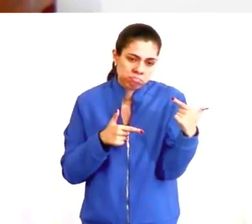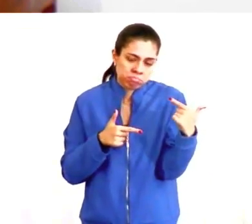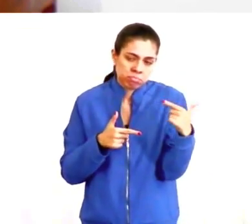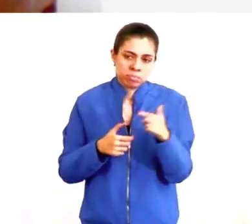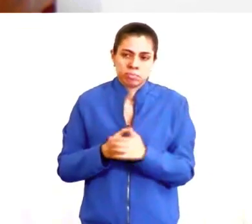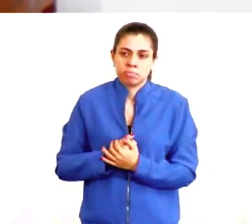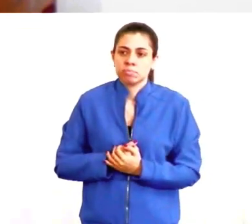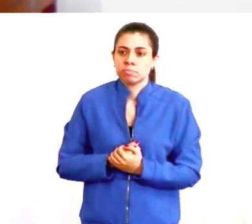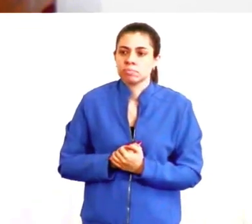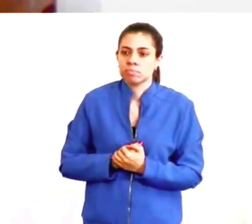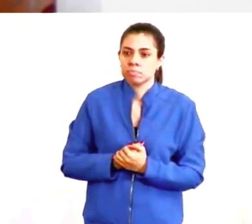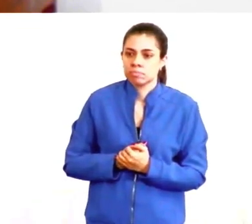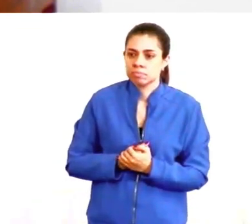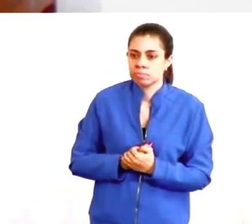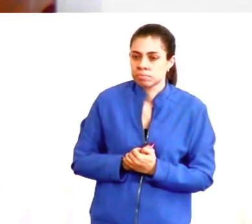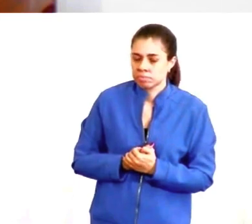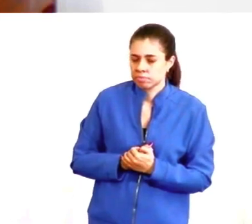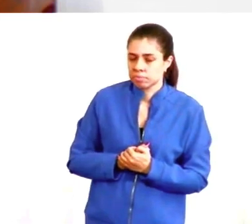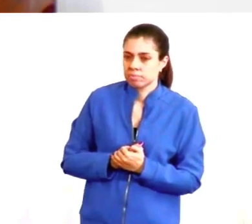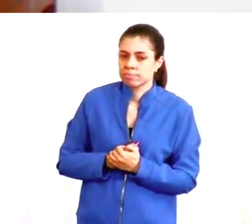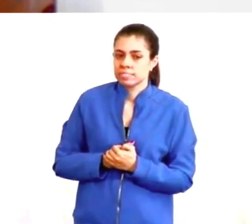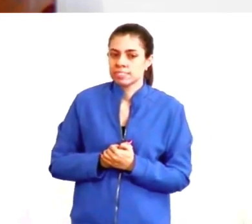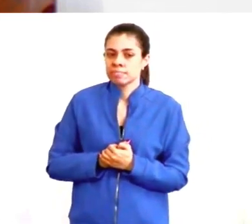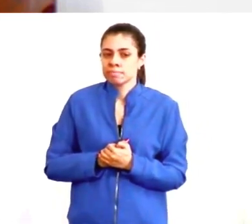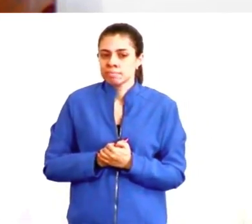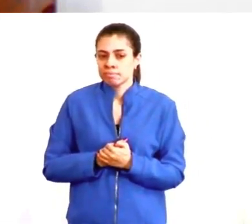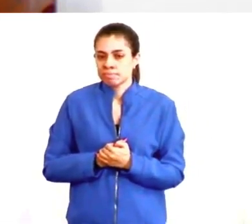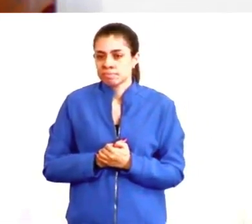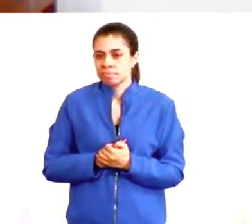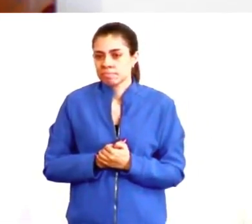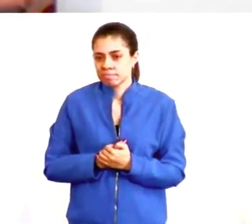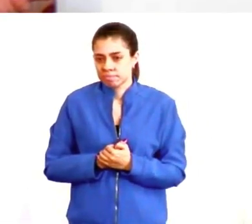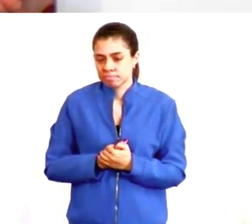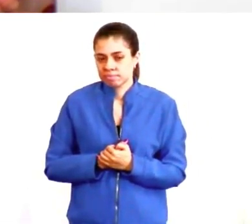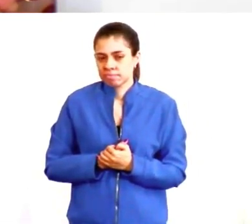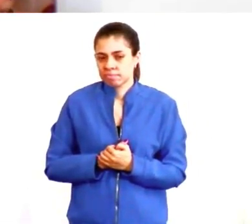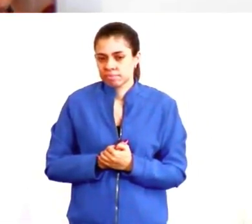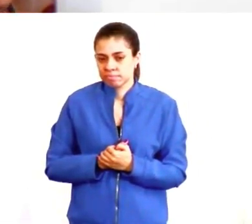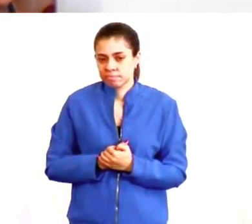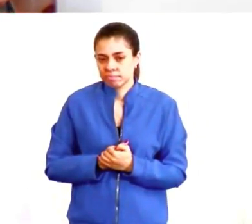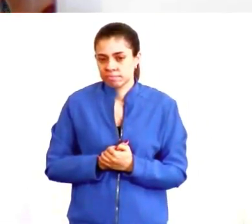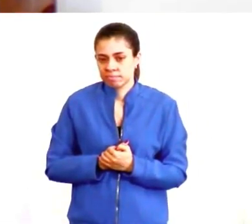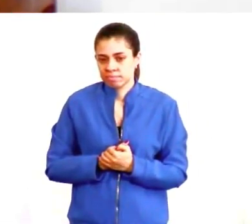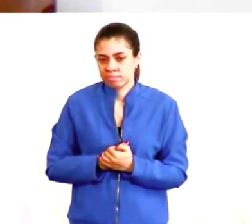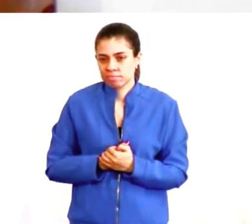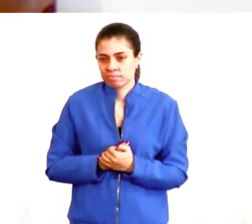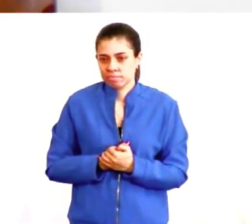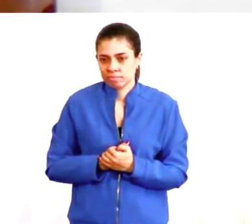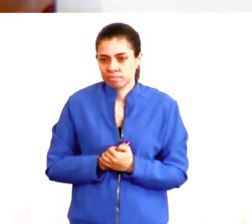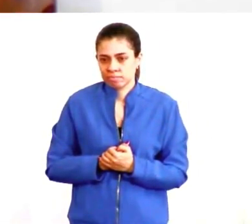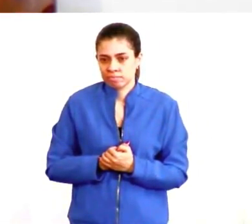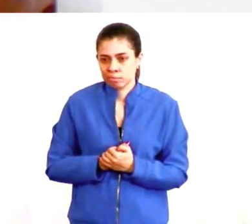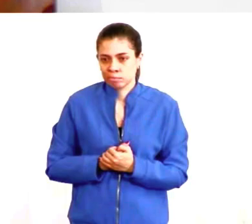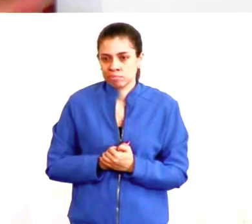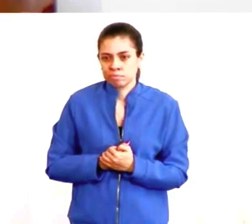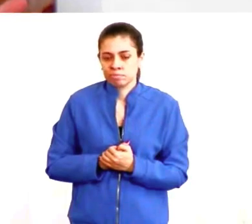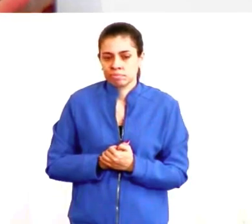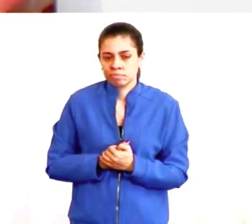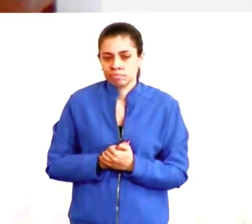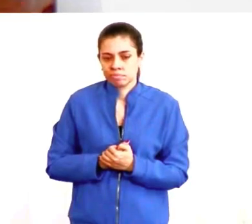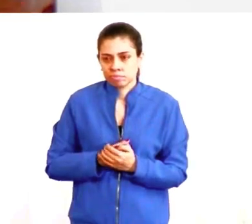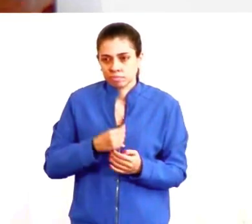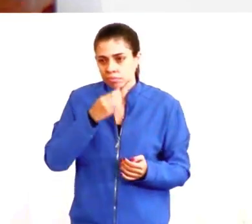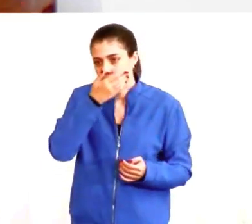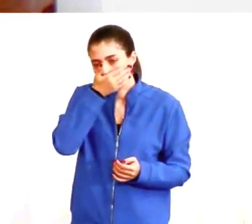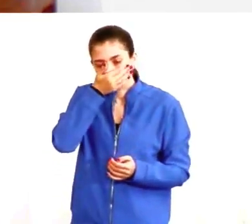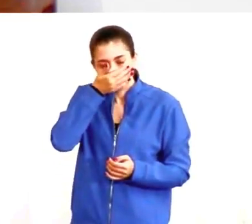entanto, aqueles que contemplam isso, além das oposições, Quando eles olham para o mundo e eles veem as